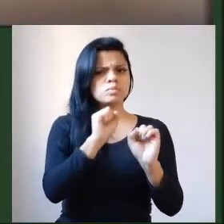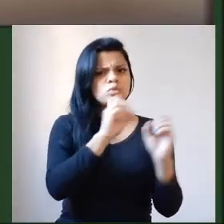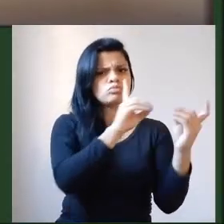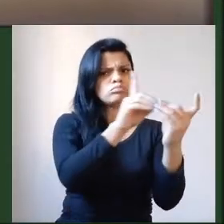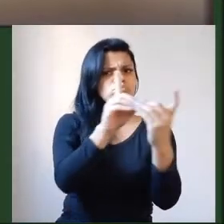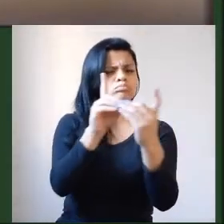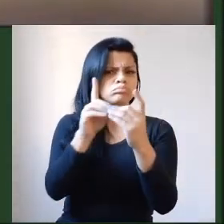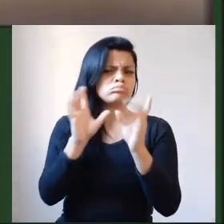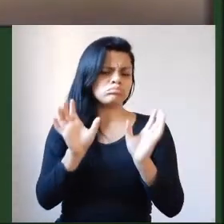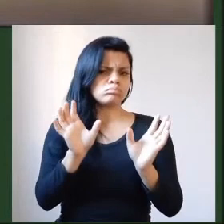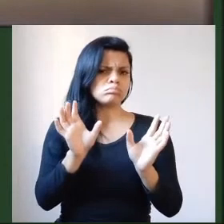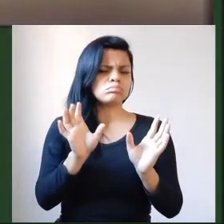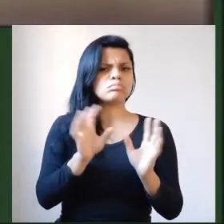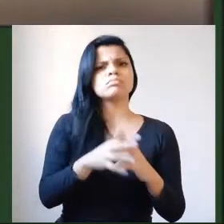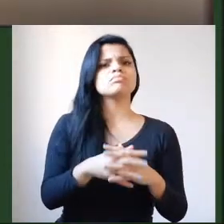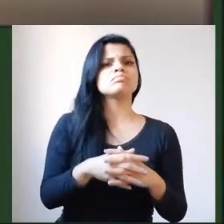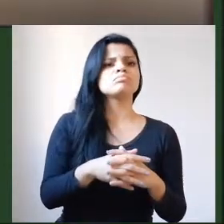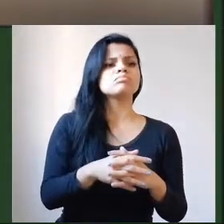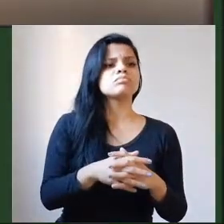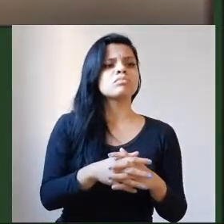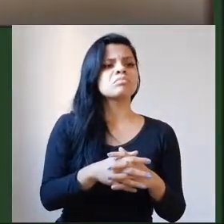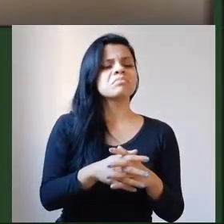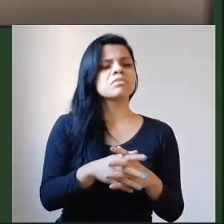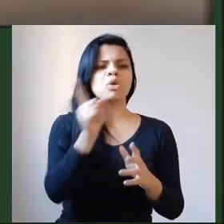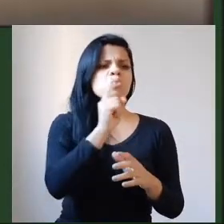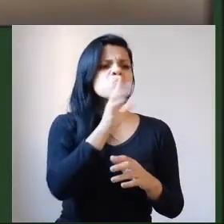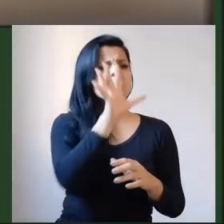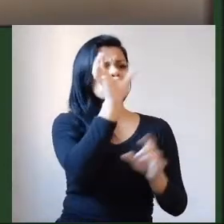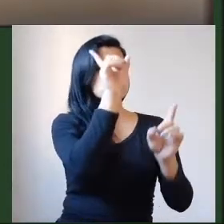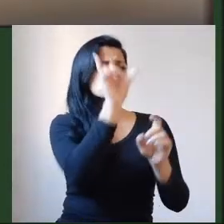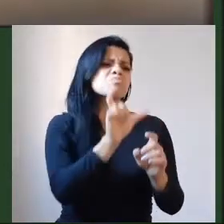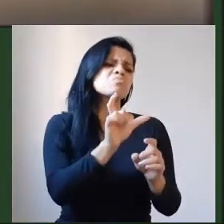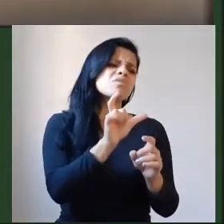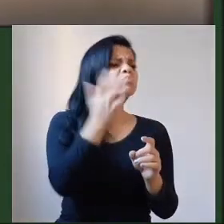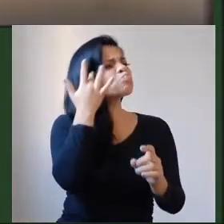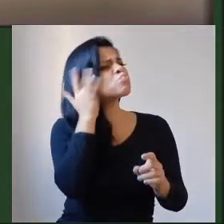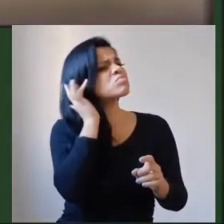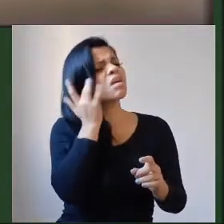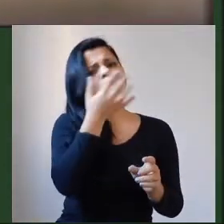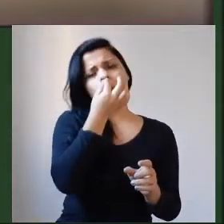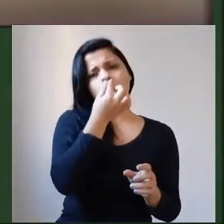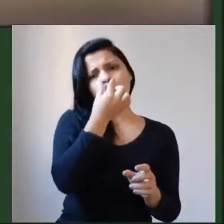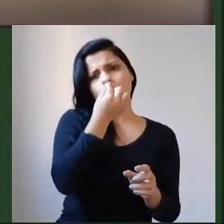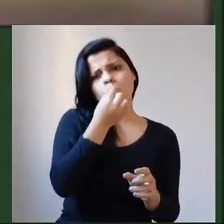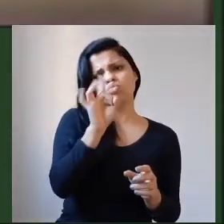adoeci. E aí depois, em abril, a gente começou a atender.